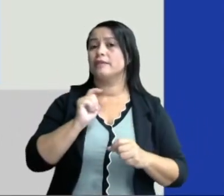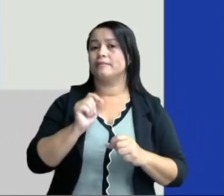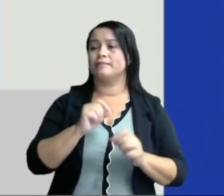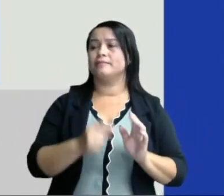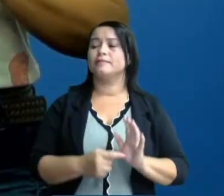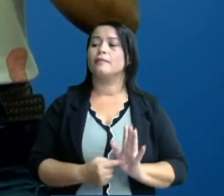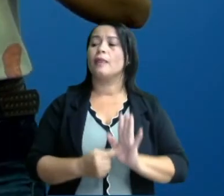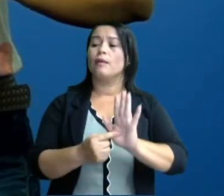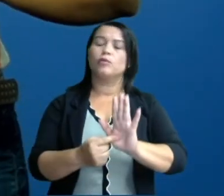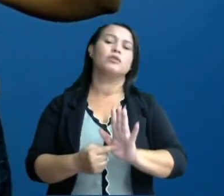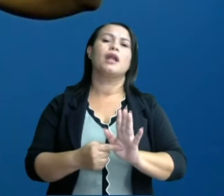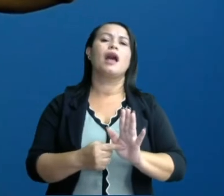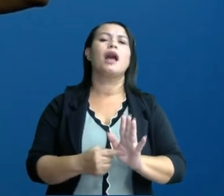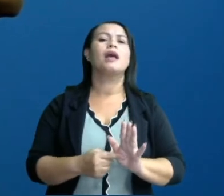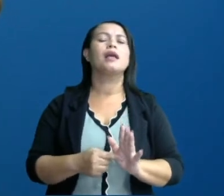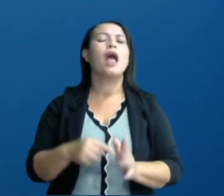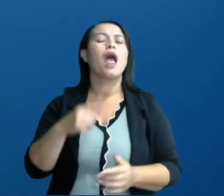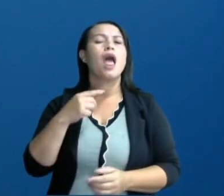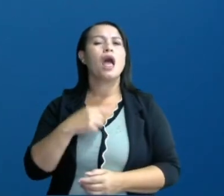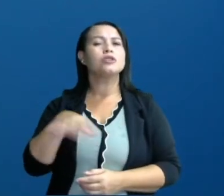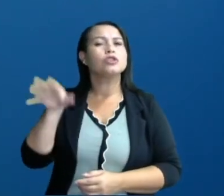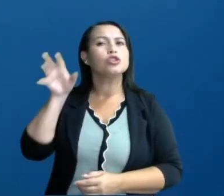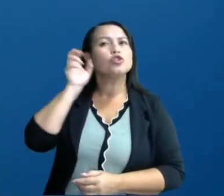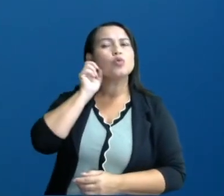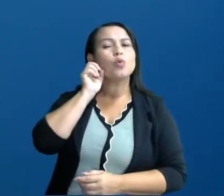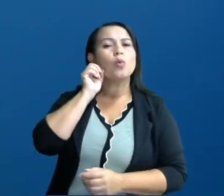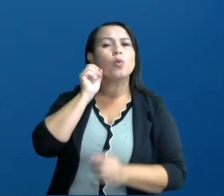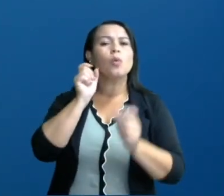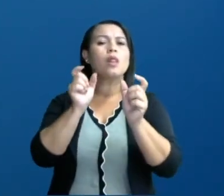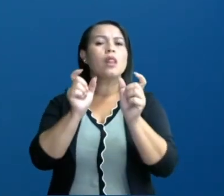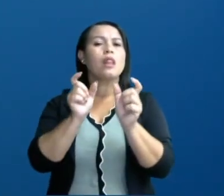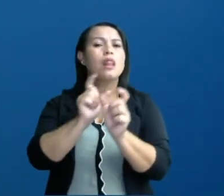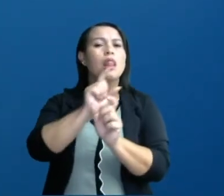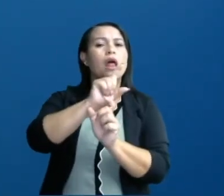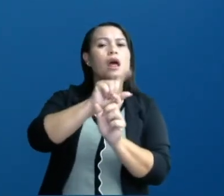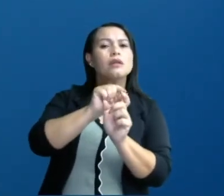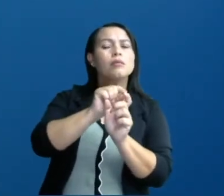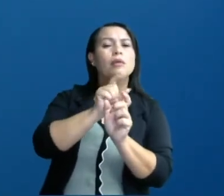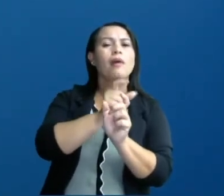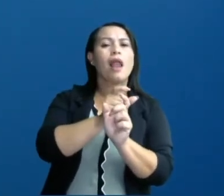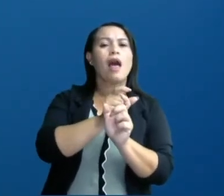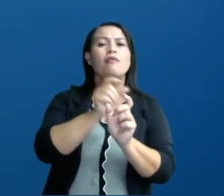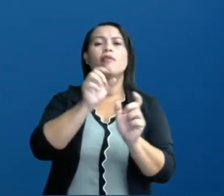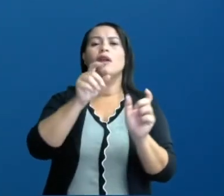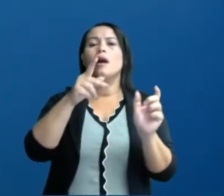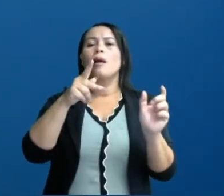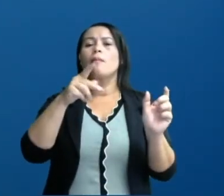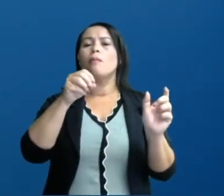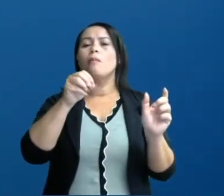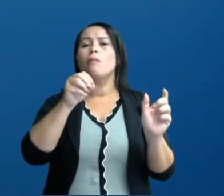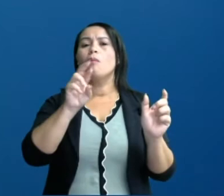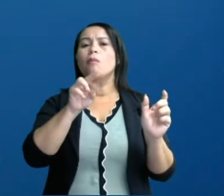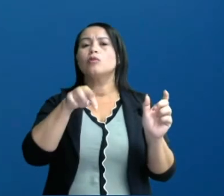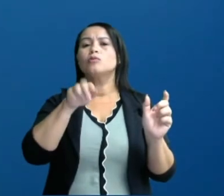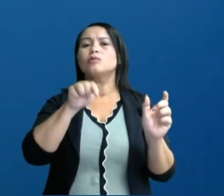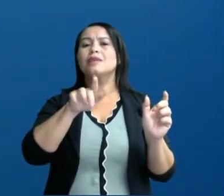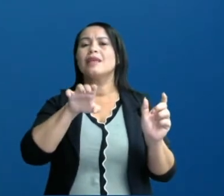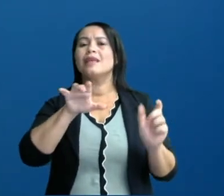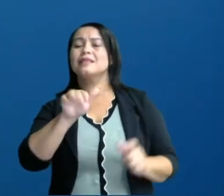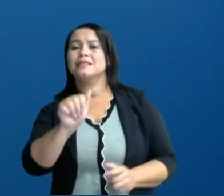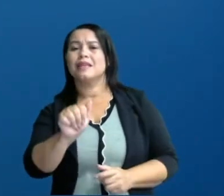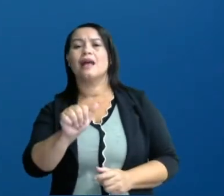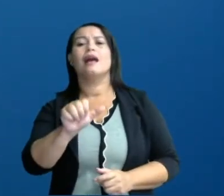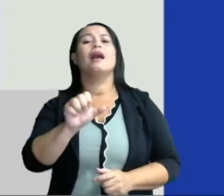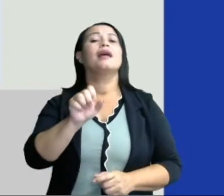seguinte. O som das terminações das palavras portuguesa e gentileza